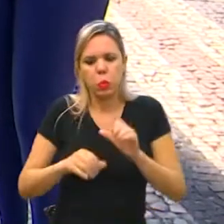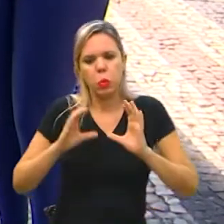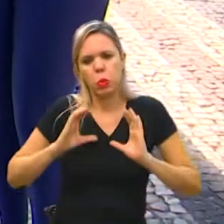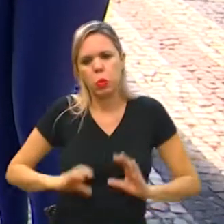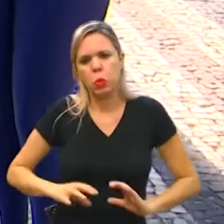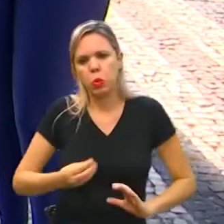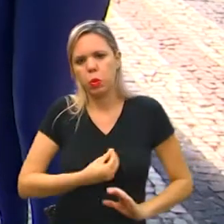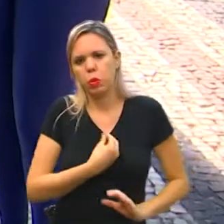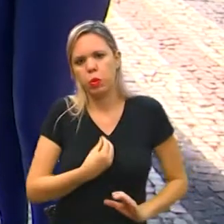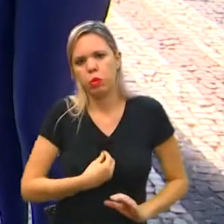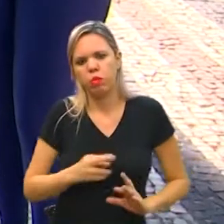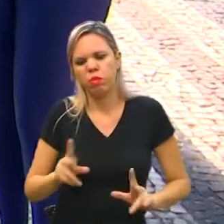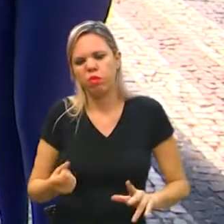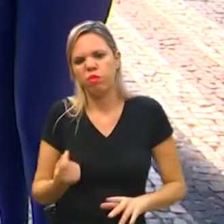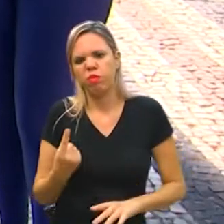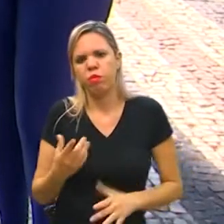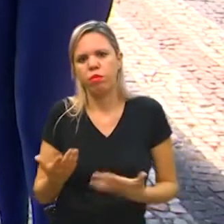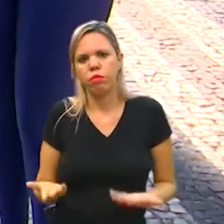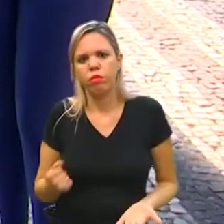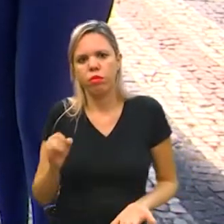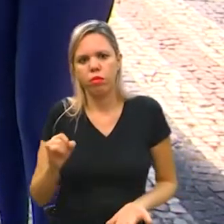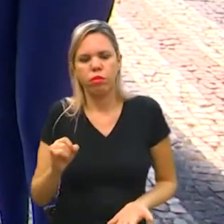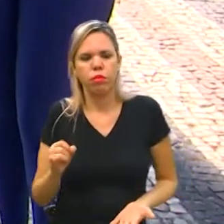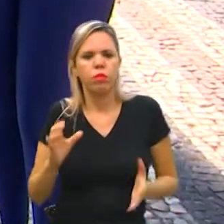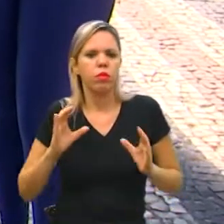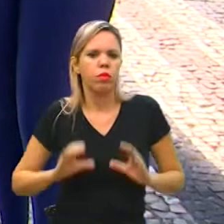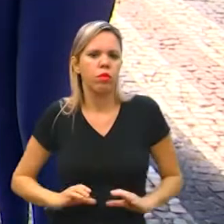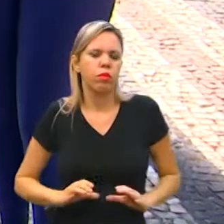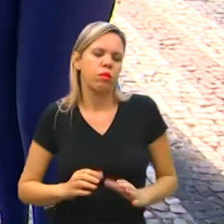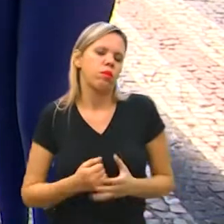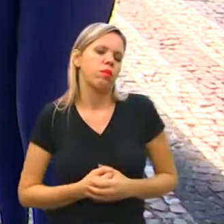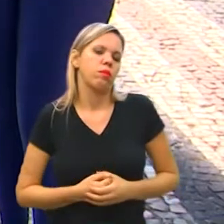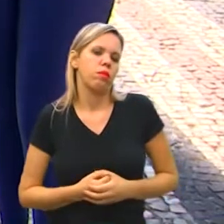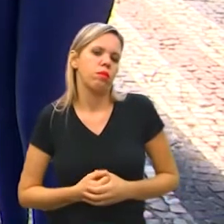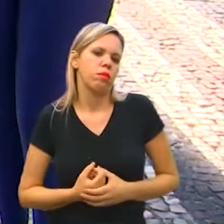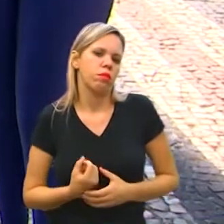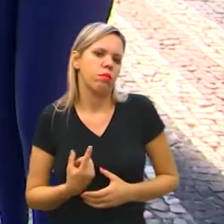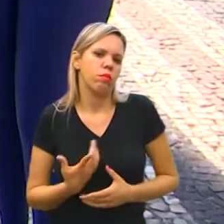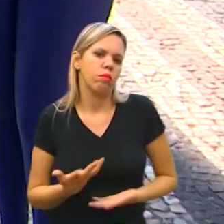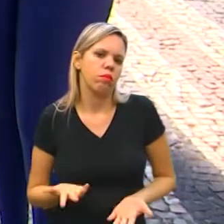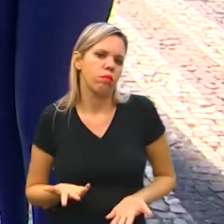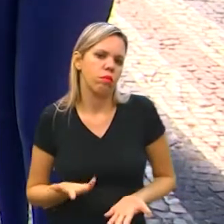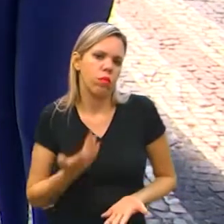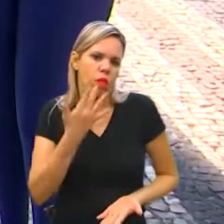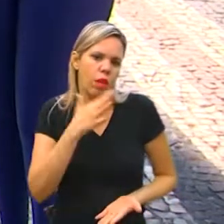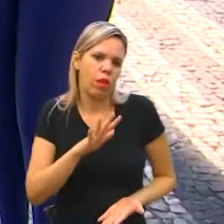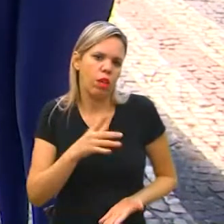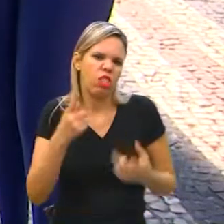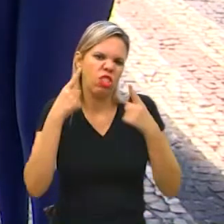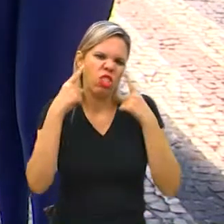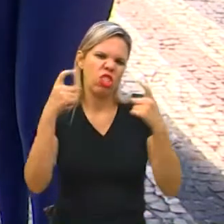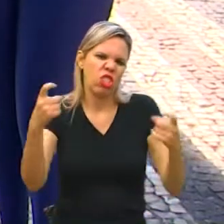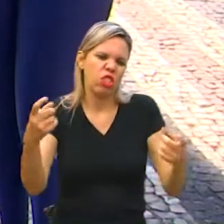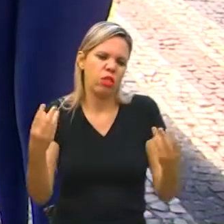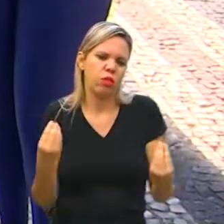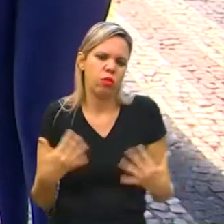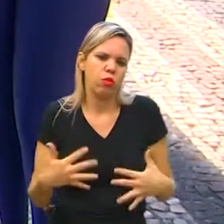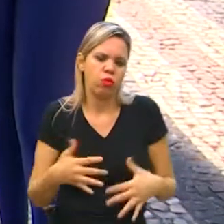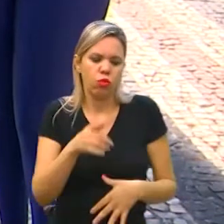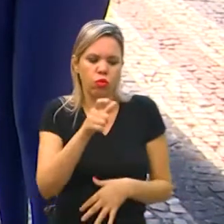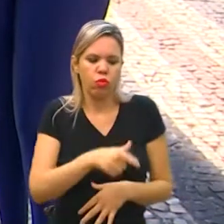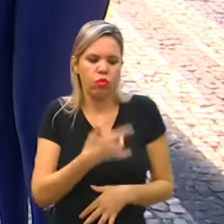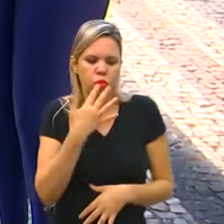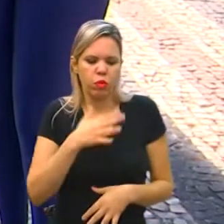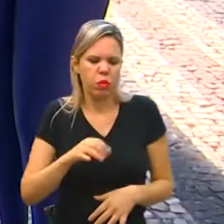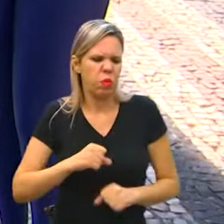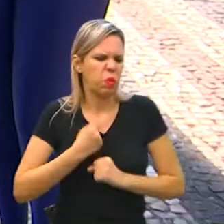ela muda, se a rotina da criança ela muda, se o comportamento da criança ela muda, quando a criança chora muito,